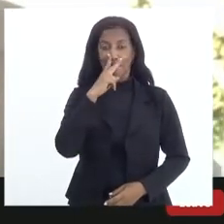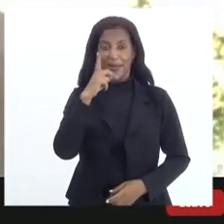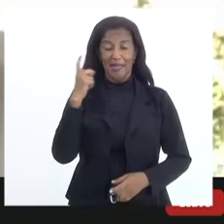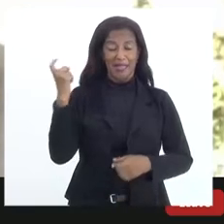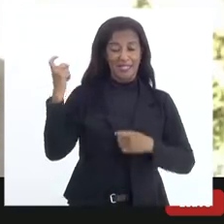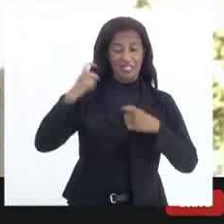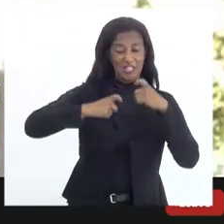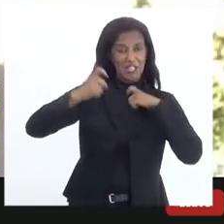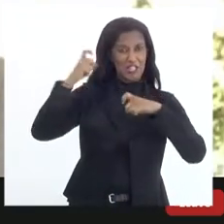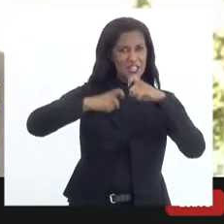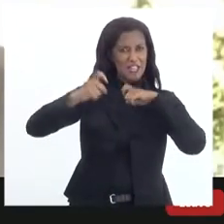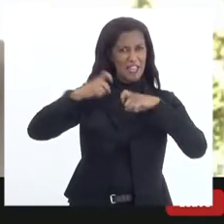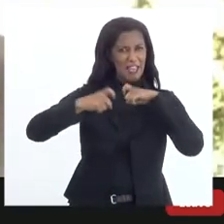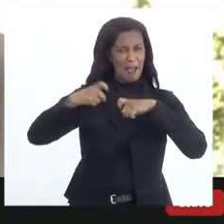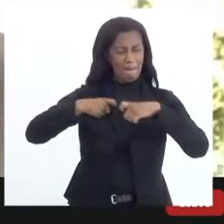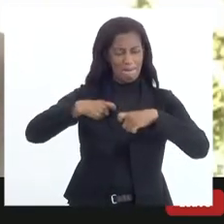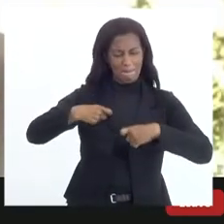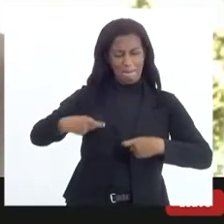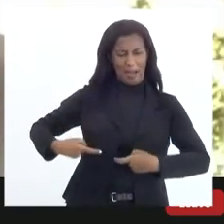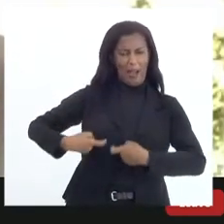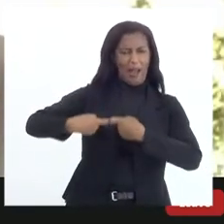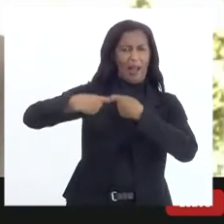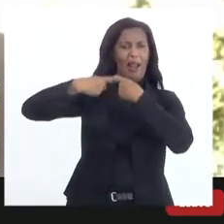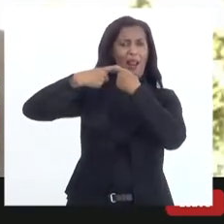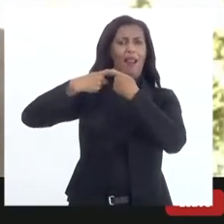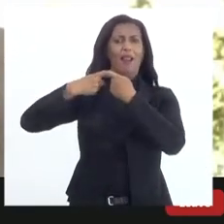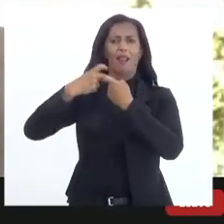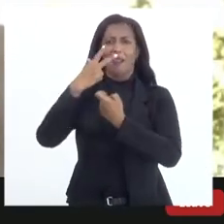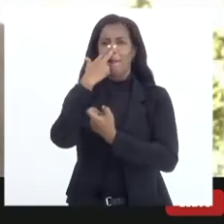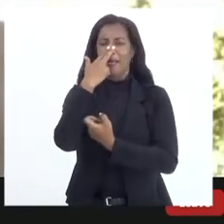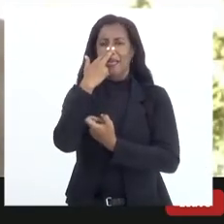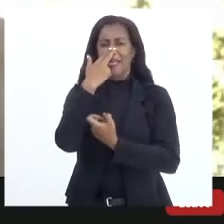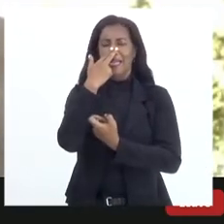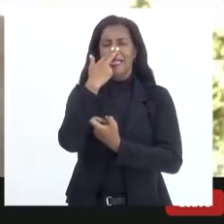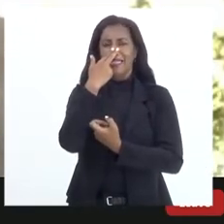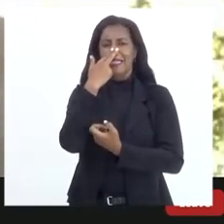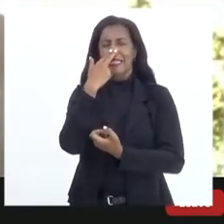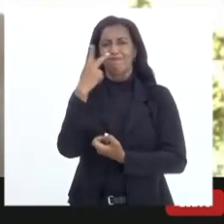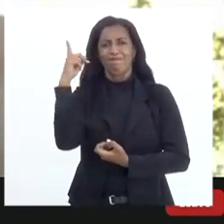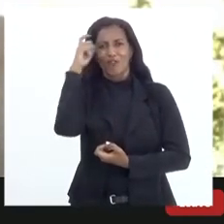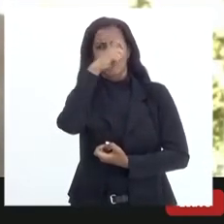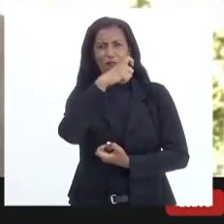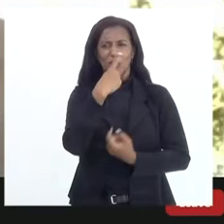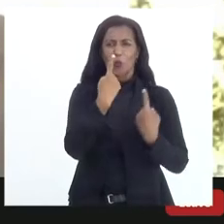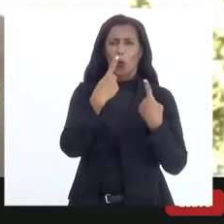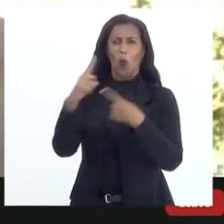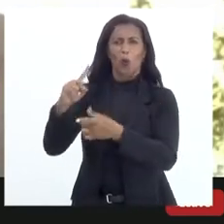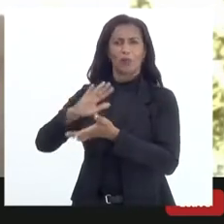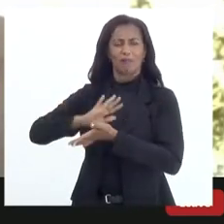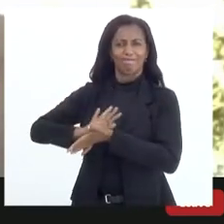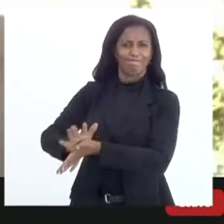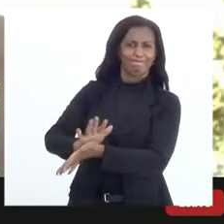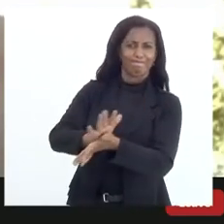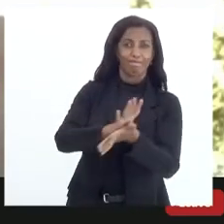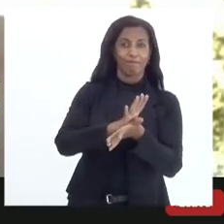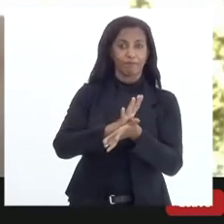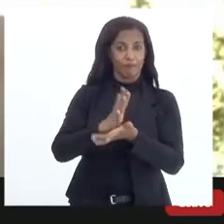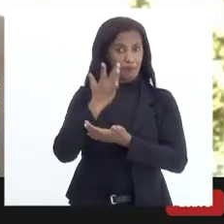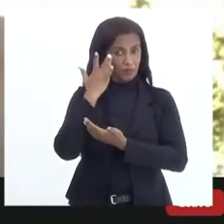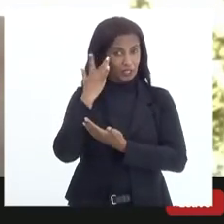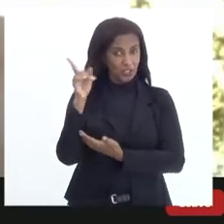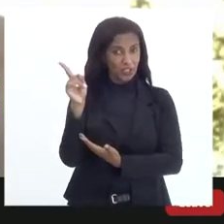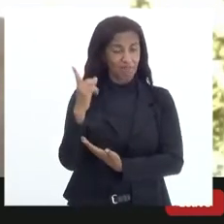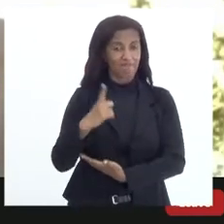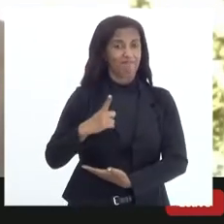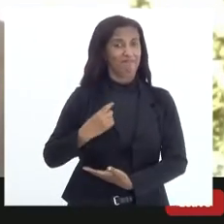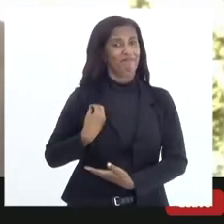temos instrumentos para enfrentar os preconceituosos. Eu acho que nós vivemos sim uma guerra. Inclusive,